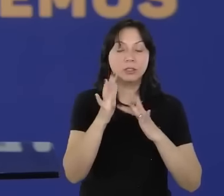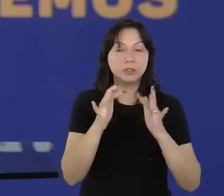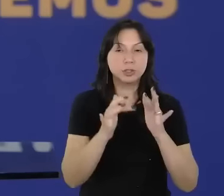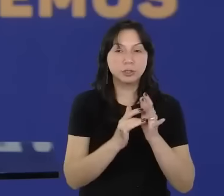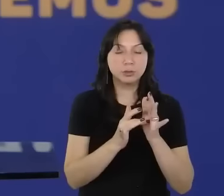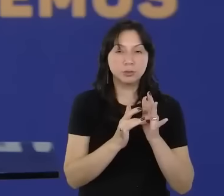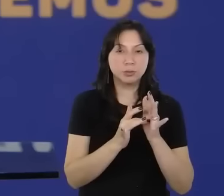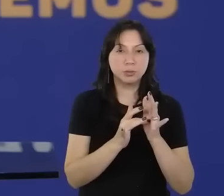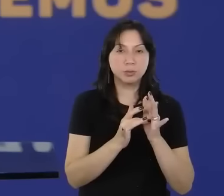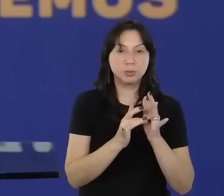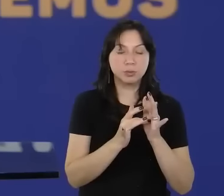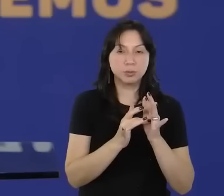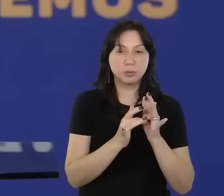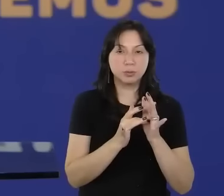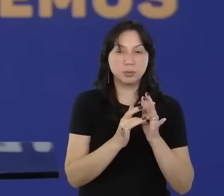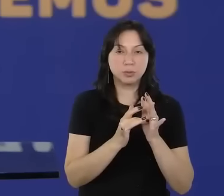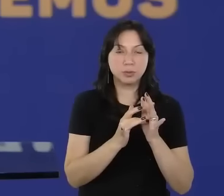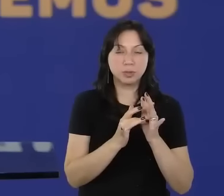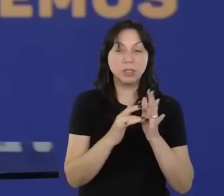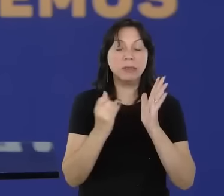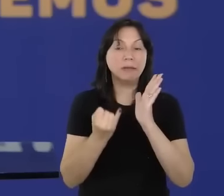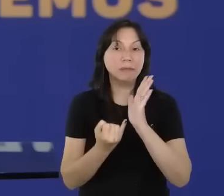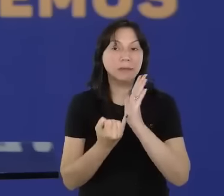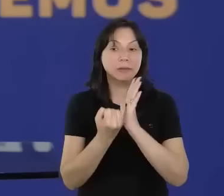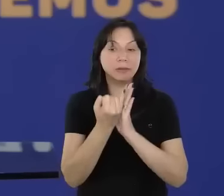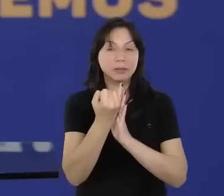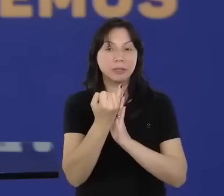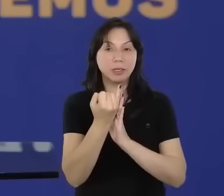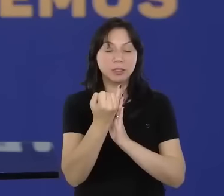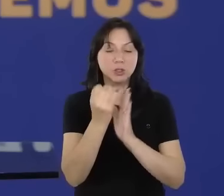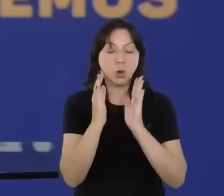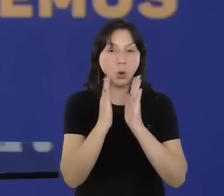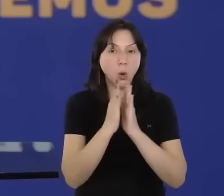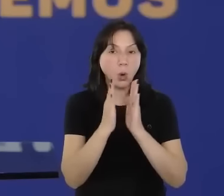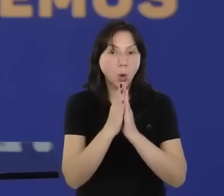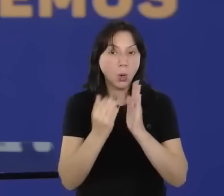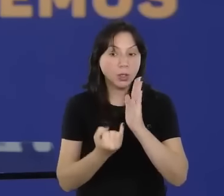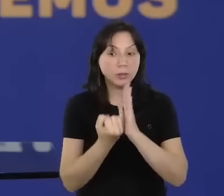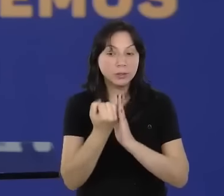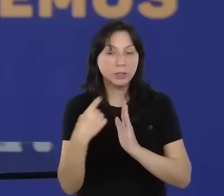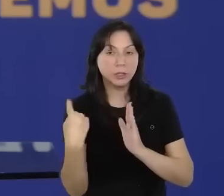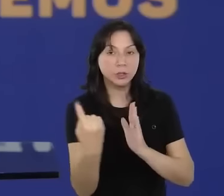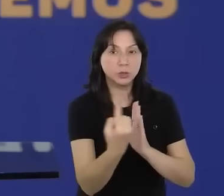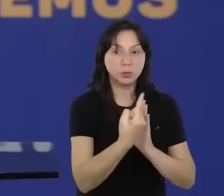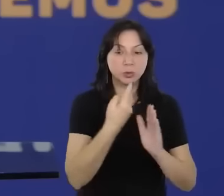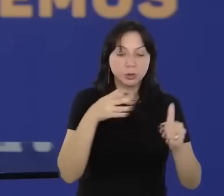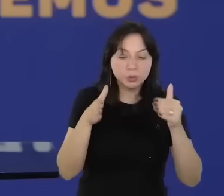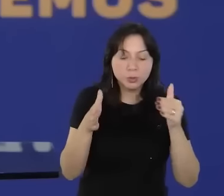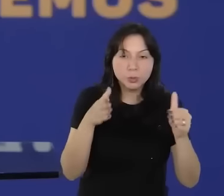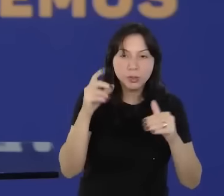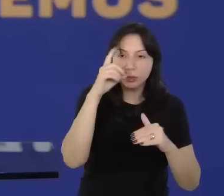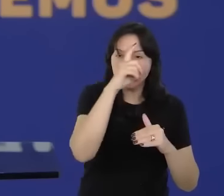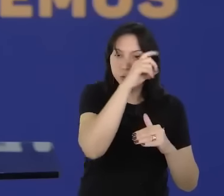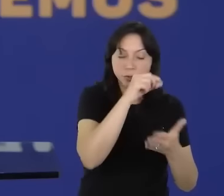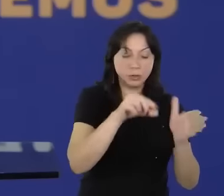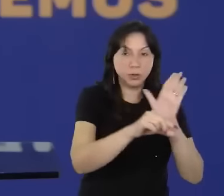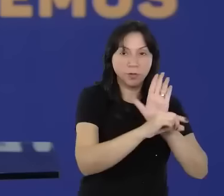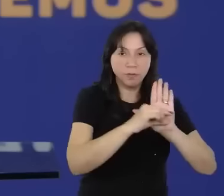Jesus intercede por nós em nossas tempestades confira comigo o verso